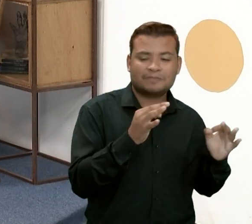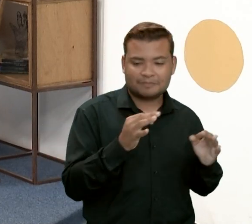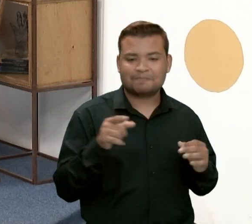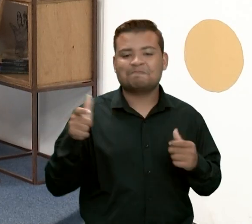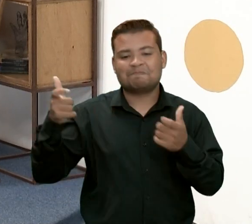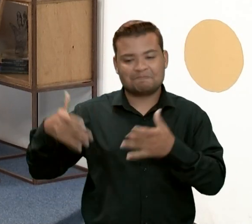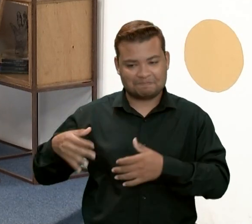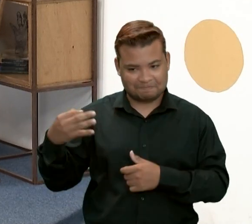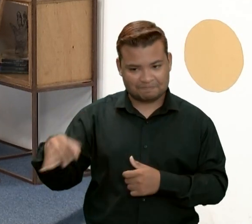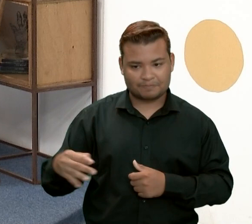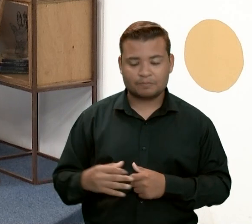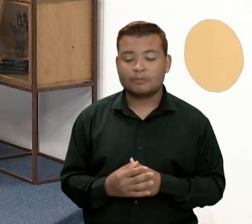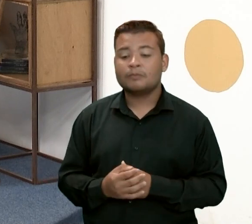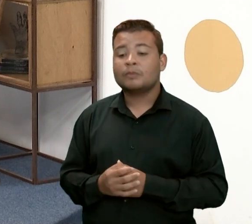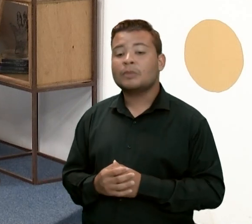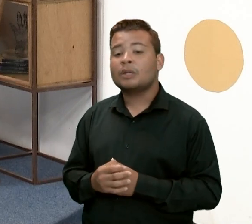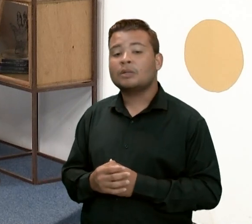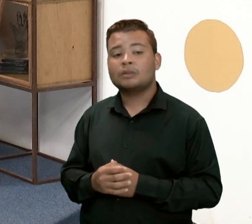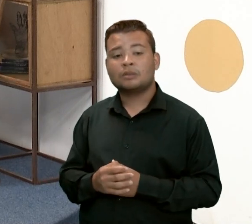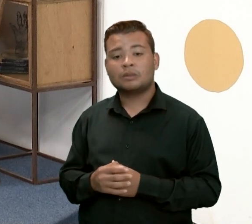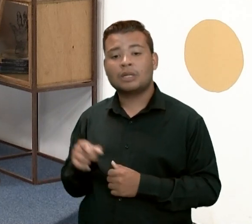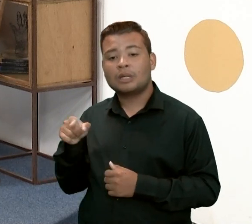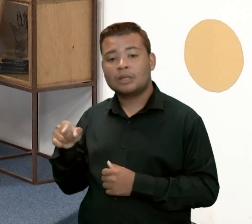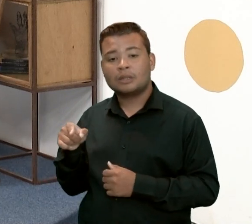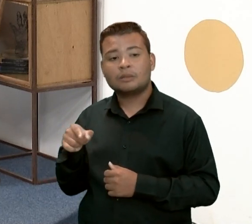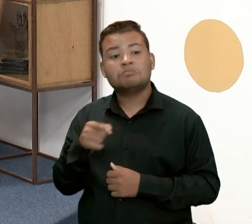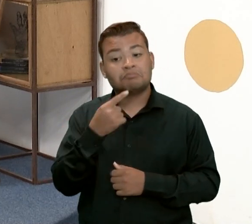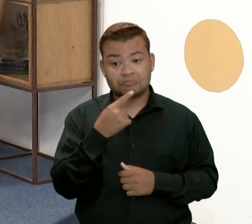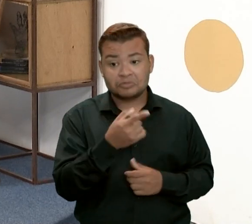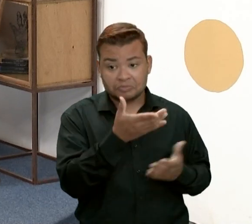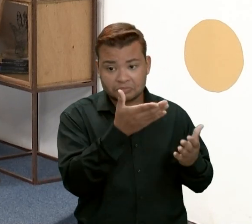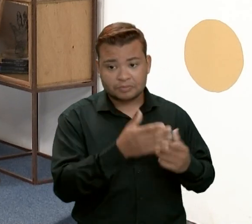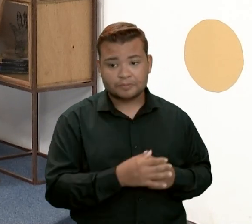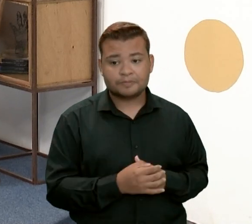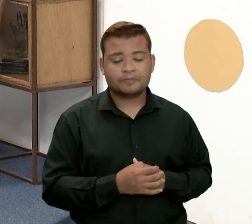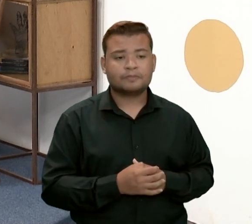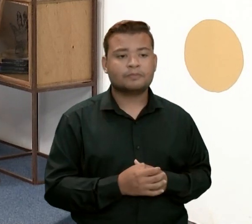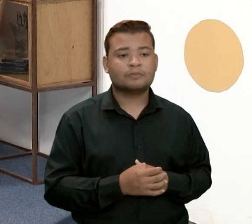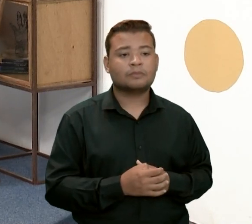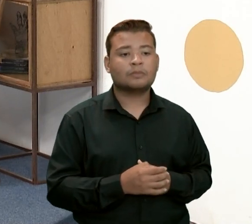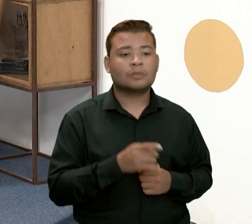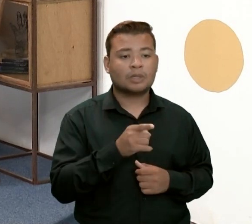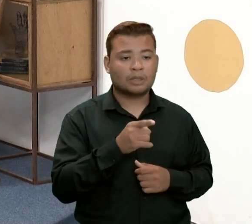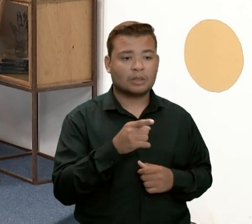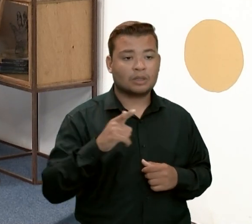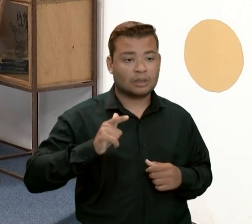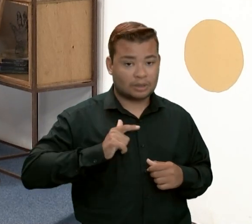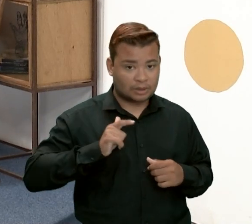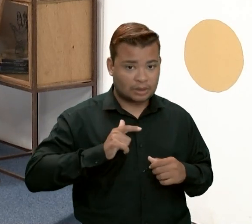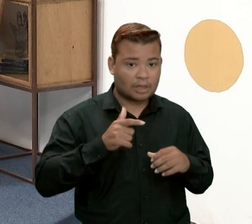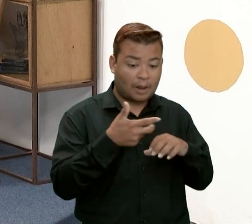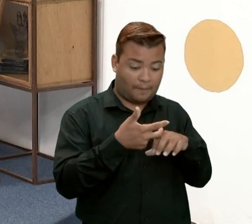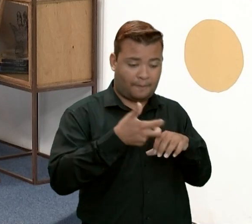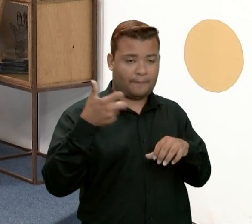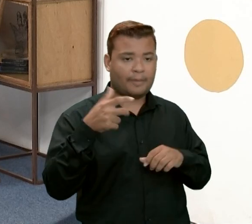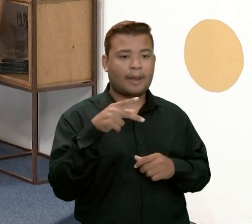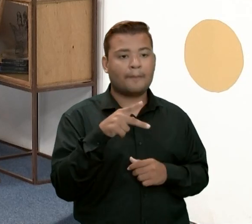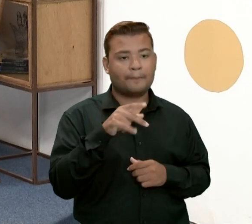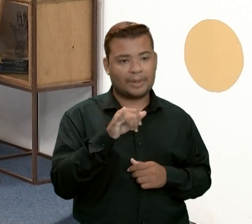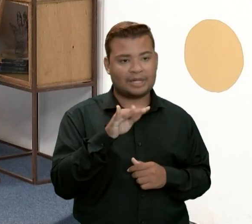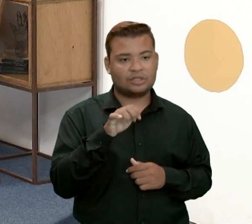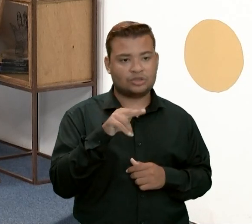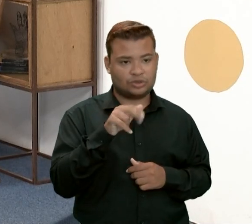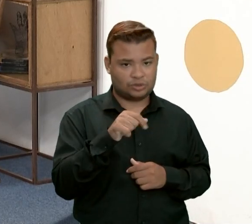só. E o alimento ali dentro... Pode falar. Eles extraem a pectina, mas a pectina extraída